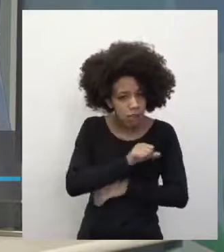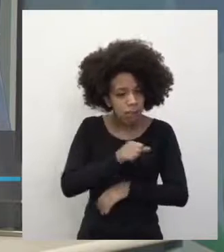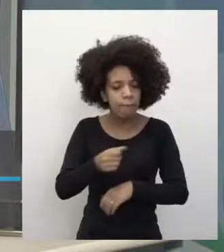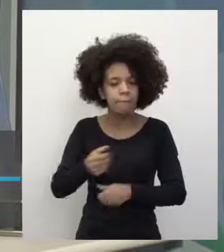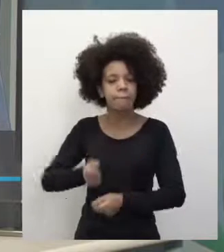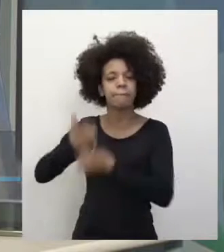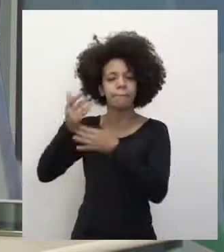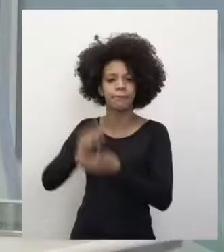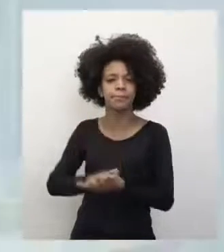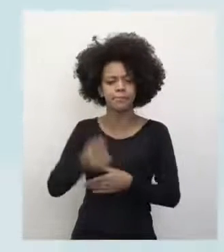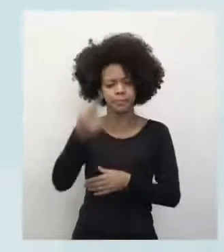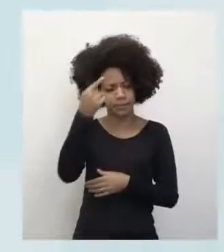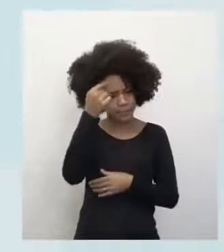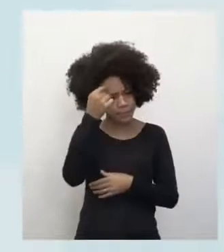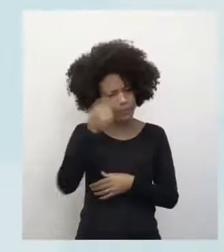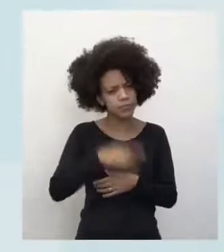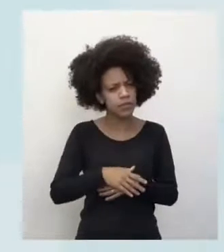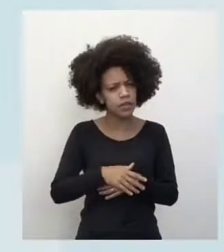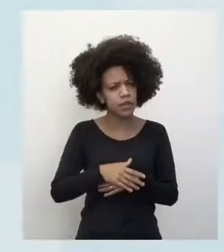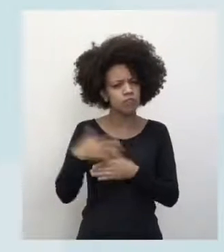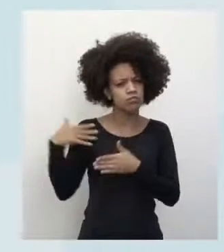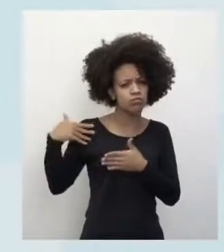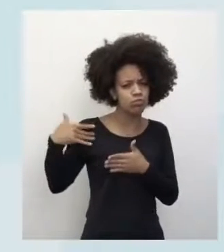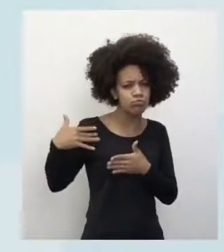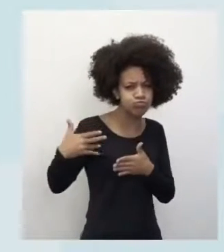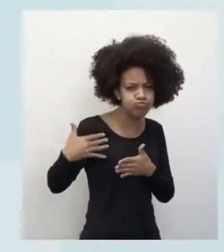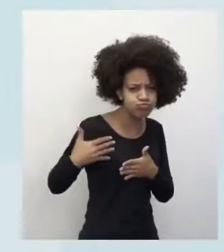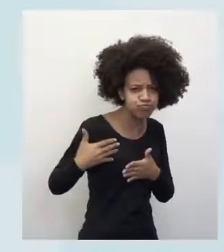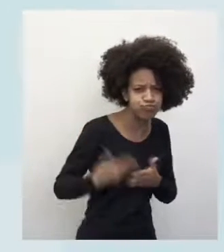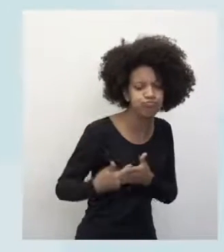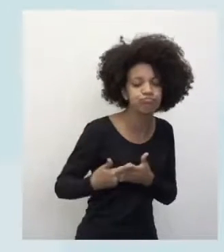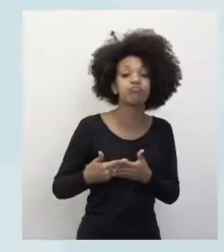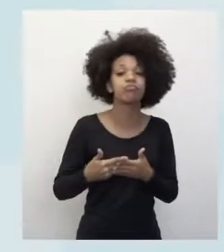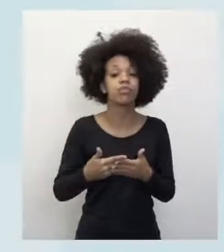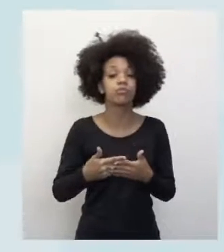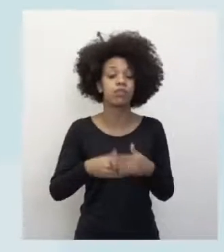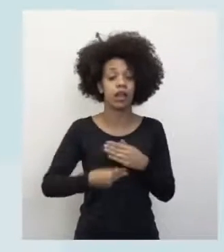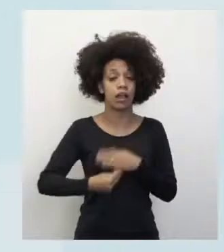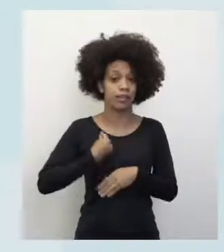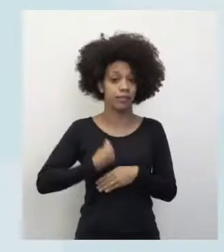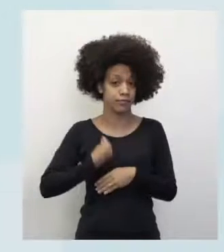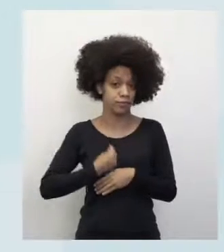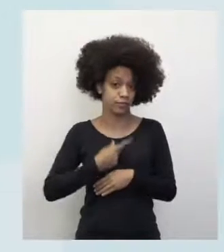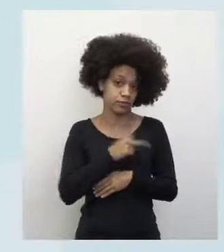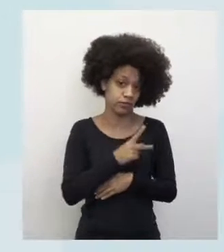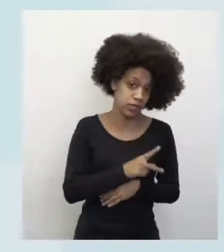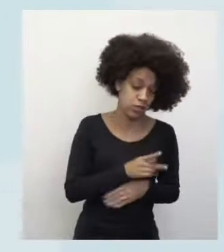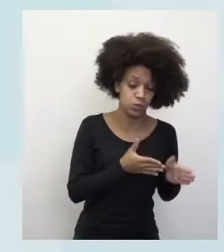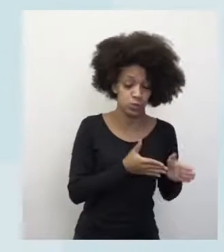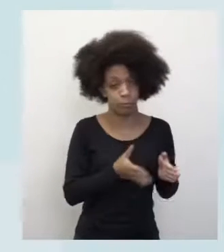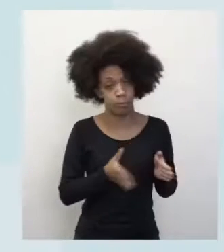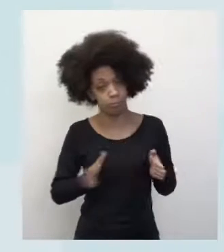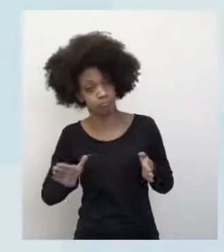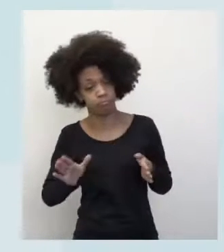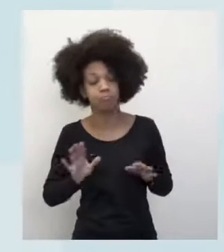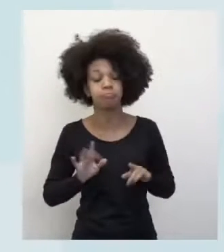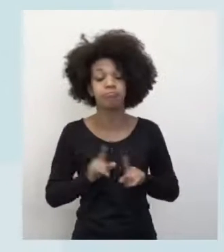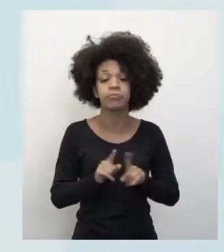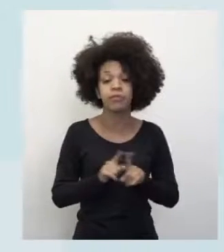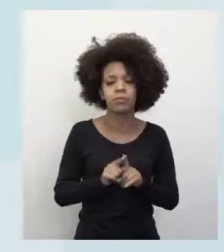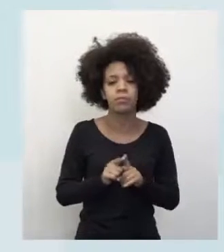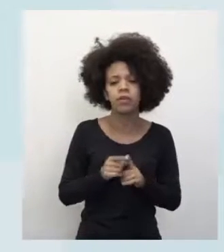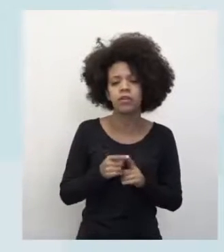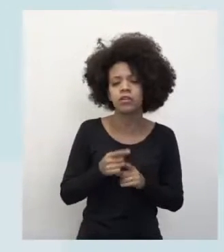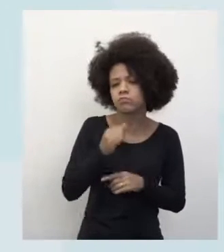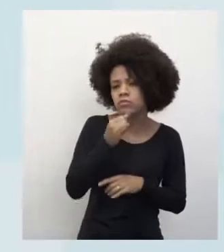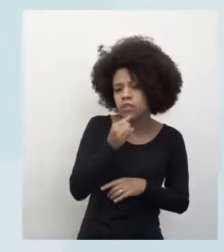chat. Pensando na dimensão histórica, tá? História da vida de vocês, algum período, tá? Citem algum